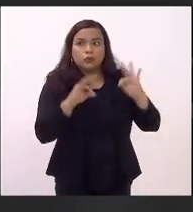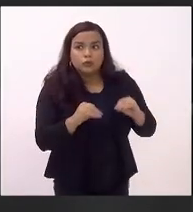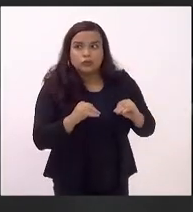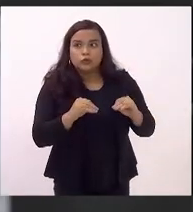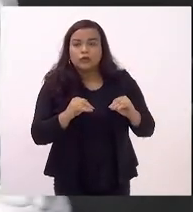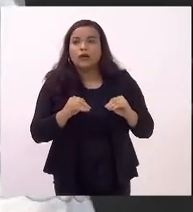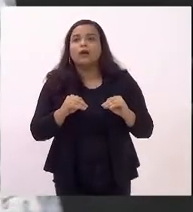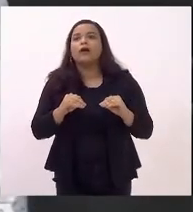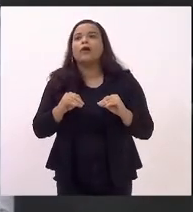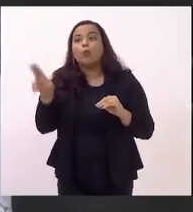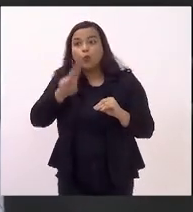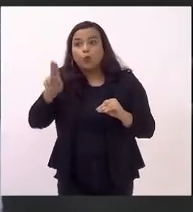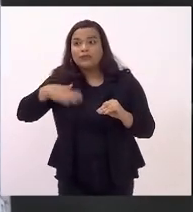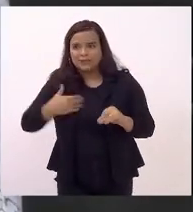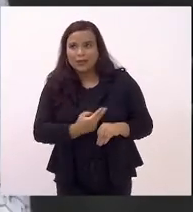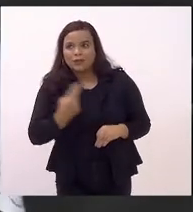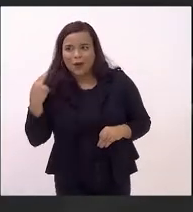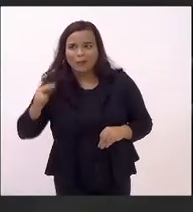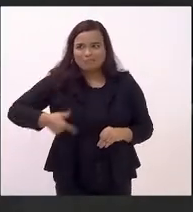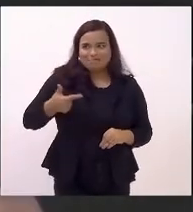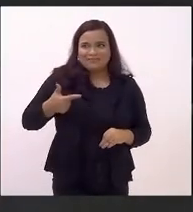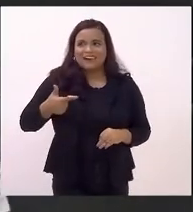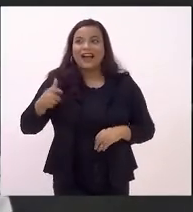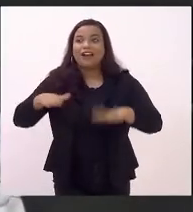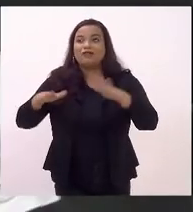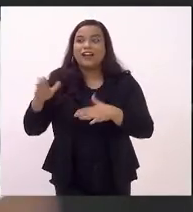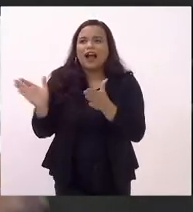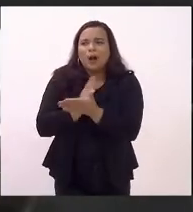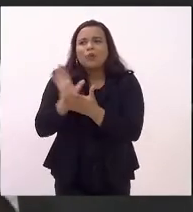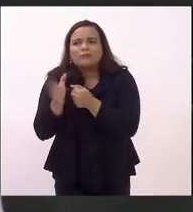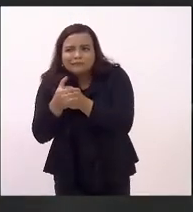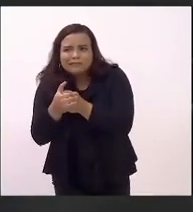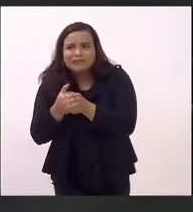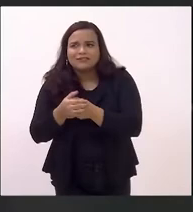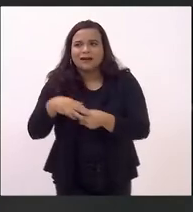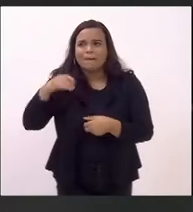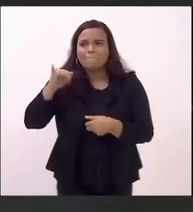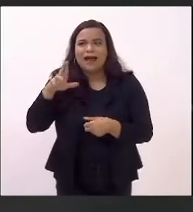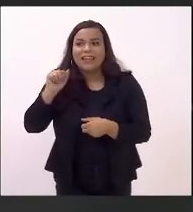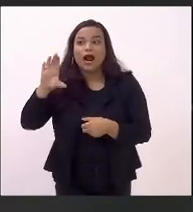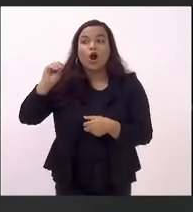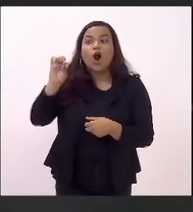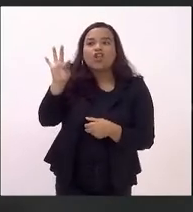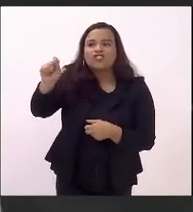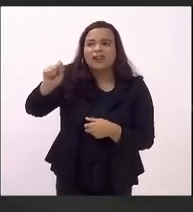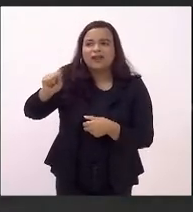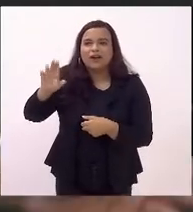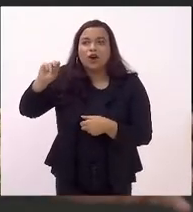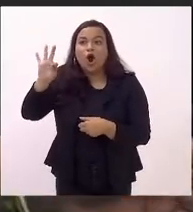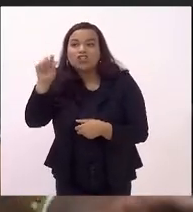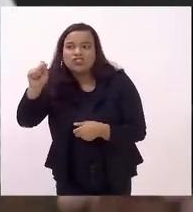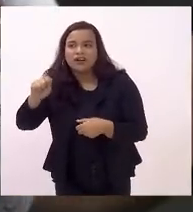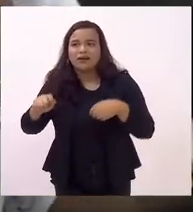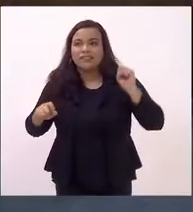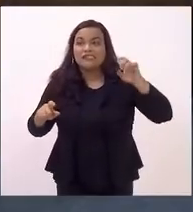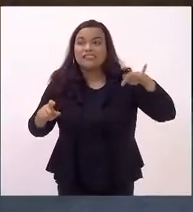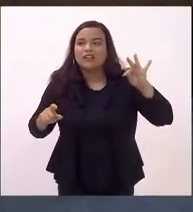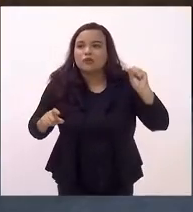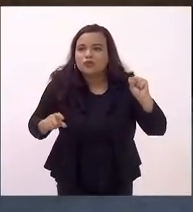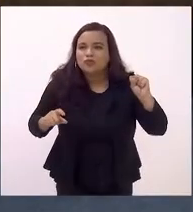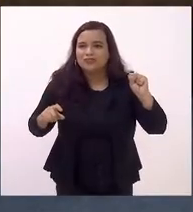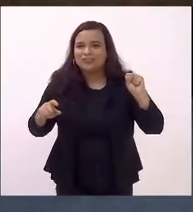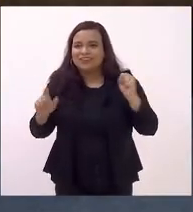outro quer ser Maria Yami Lobo, outro quer ser Maíra Costa. Né? É interessante eles. Outro é Marcelo Santos. É engraçado,